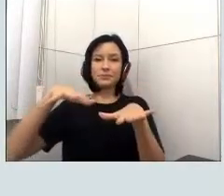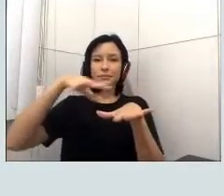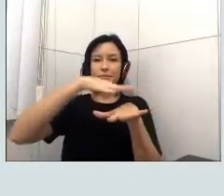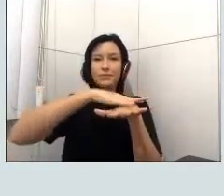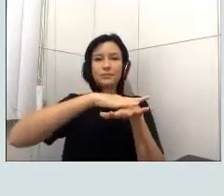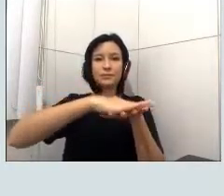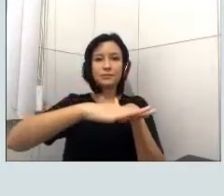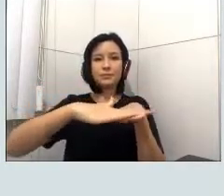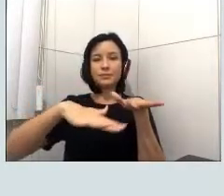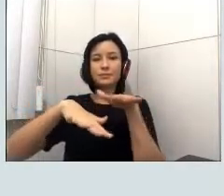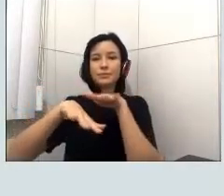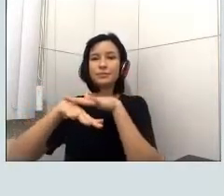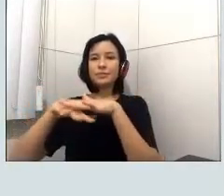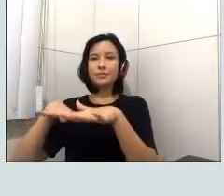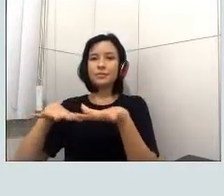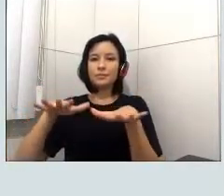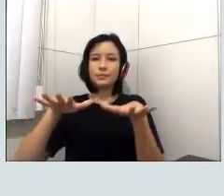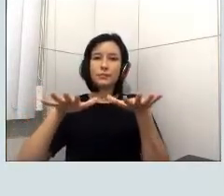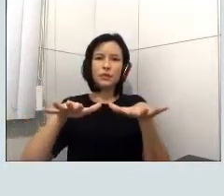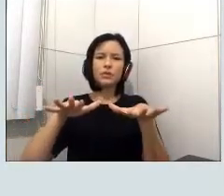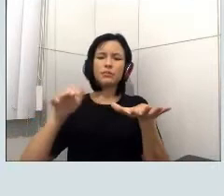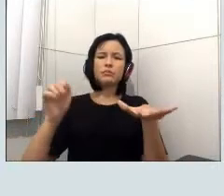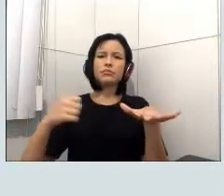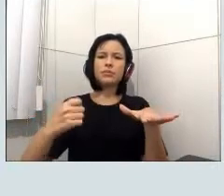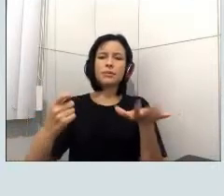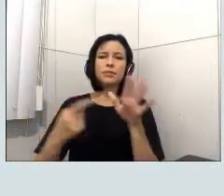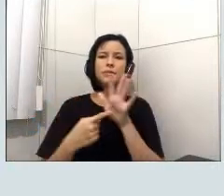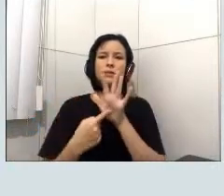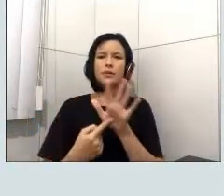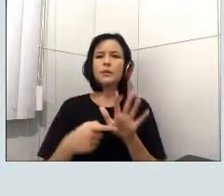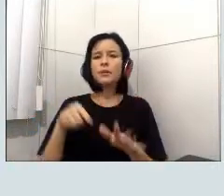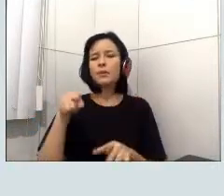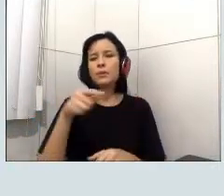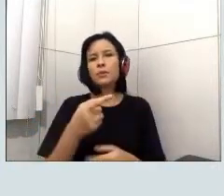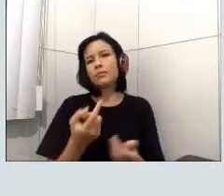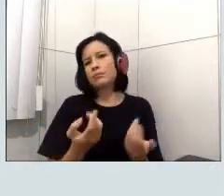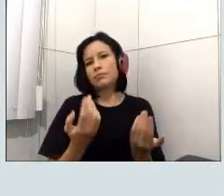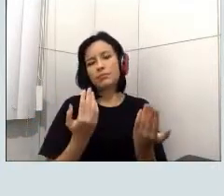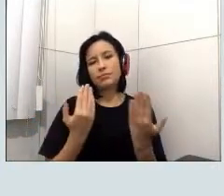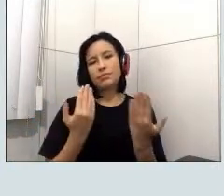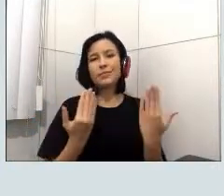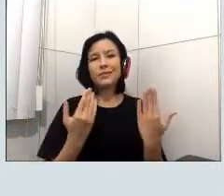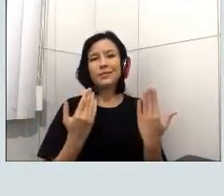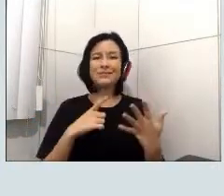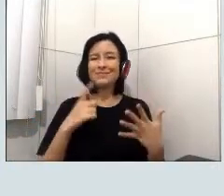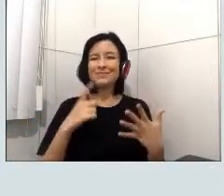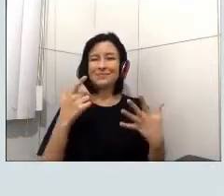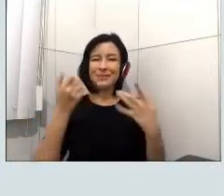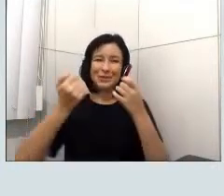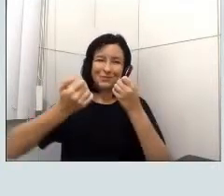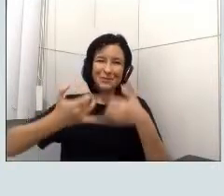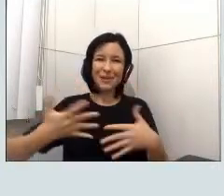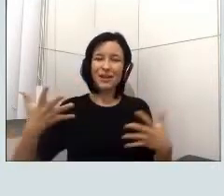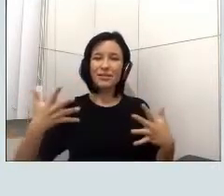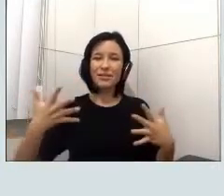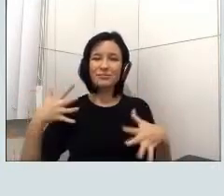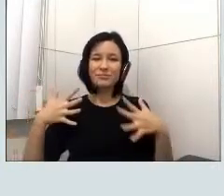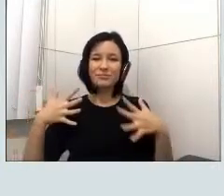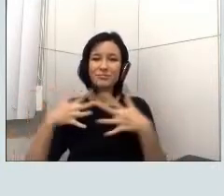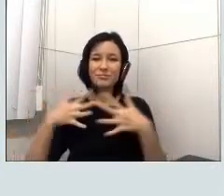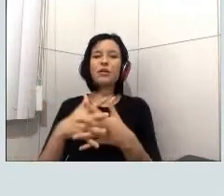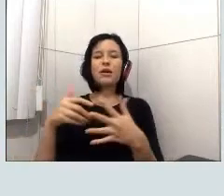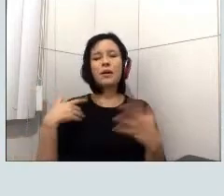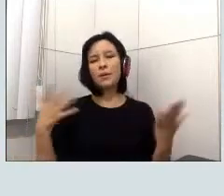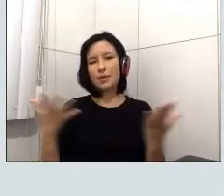É, quando nós estamos falando, novamente ficou tudo embaraçado, mas eu vou falar para vocês